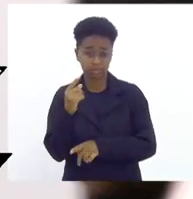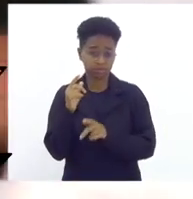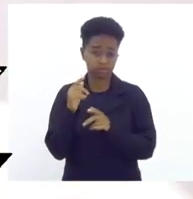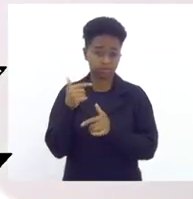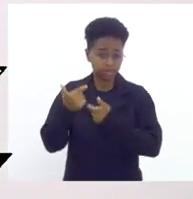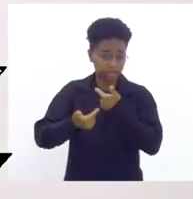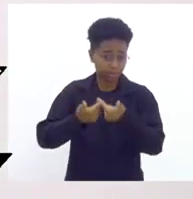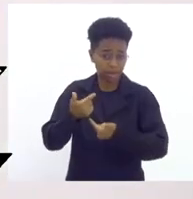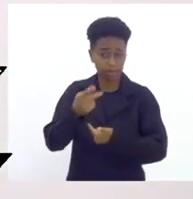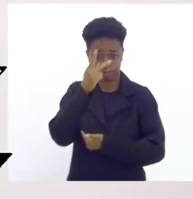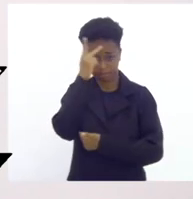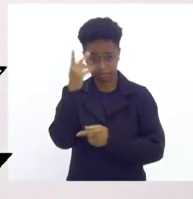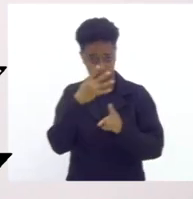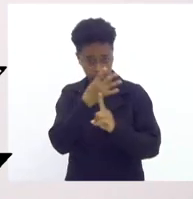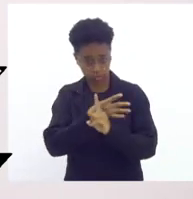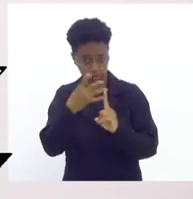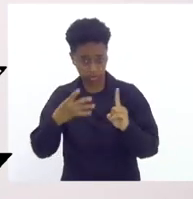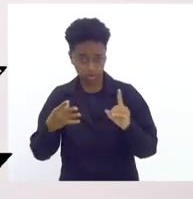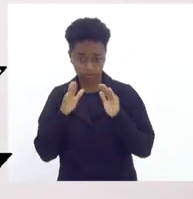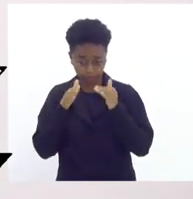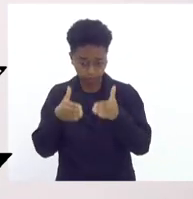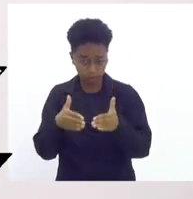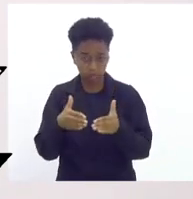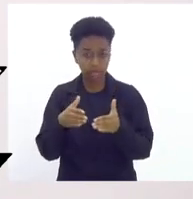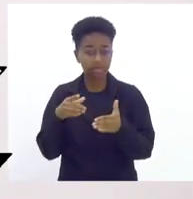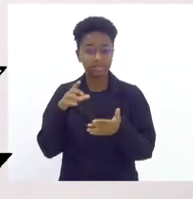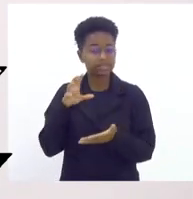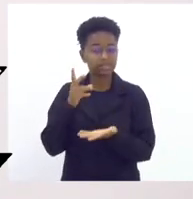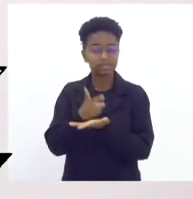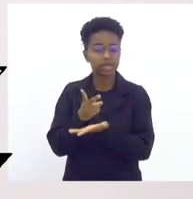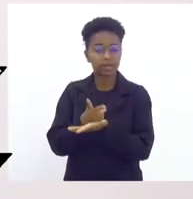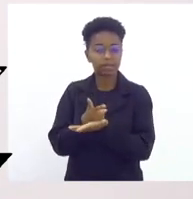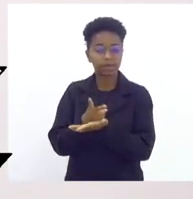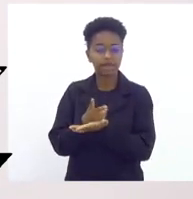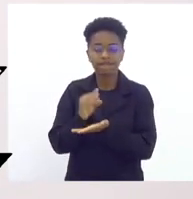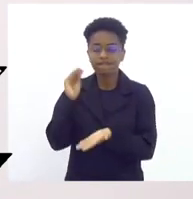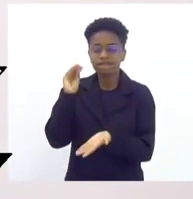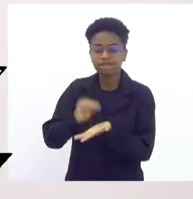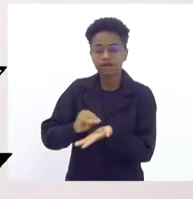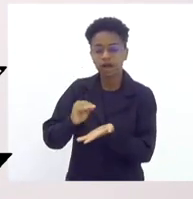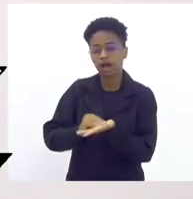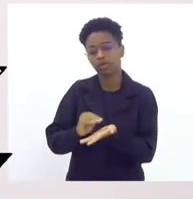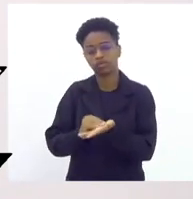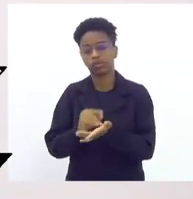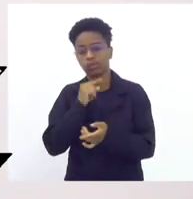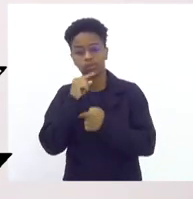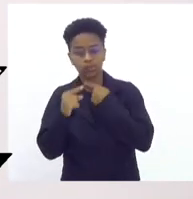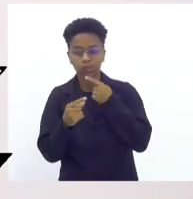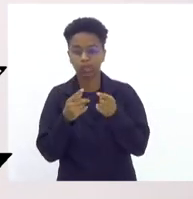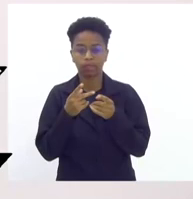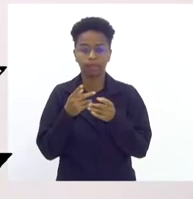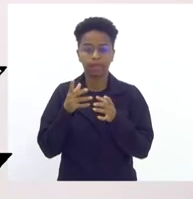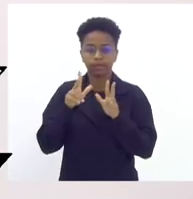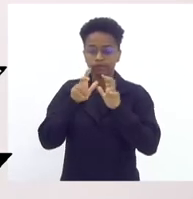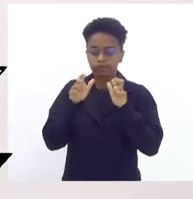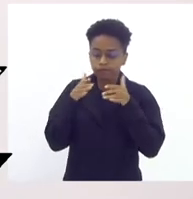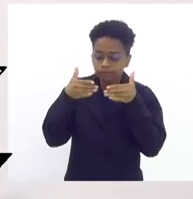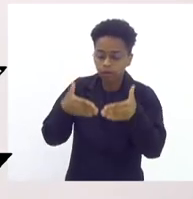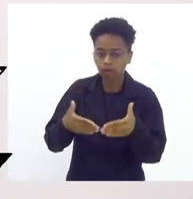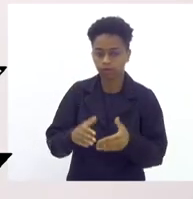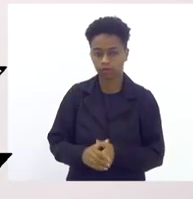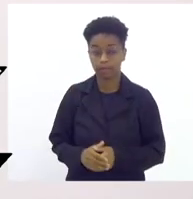lgbti muito Central né Essa ausência essa lacuna muito grande né pessoas